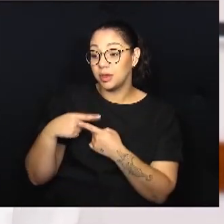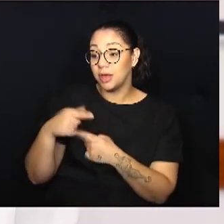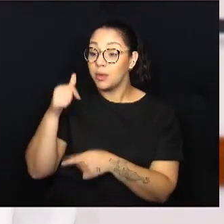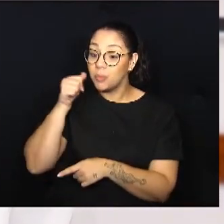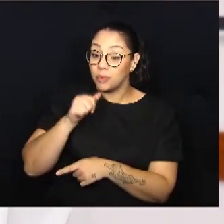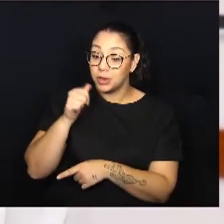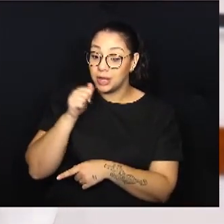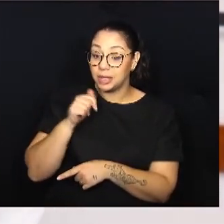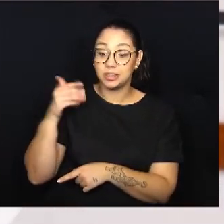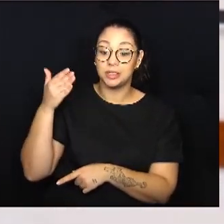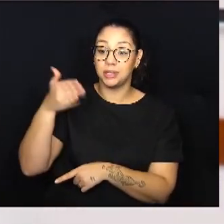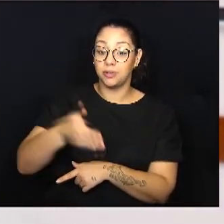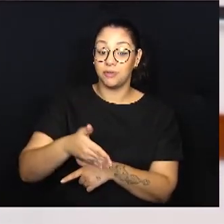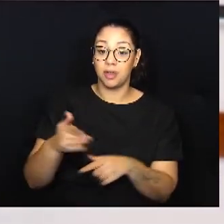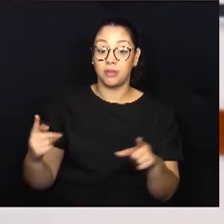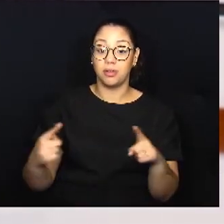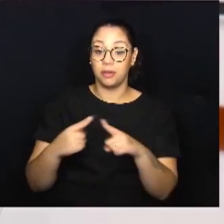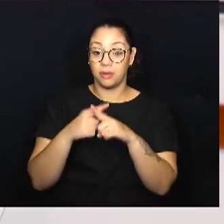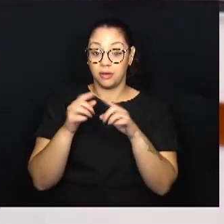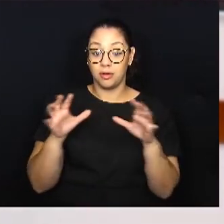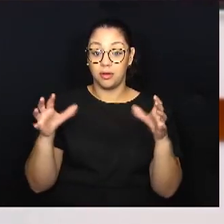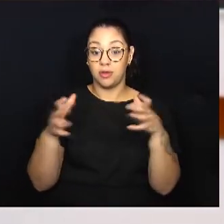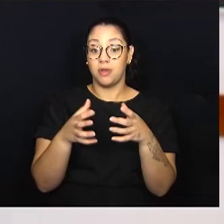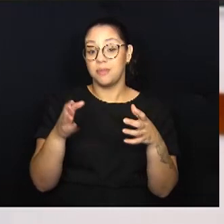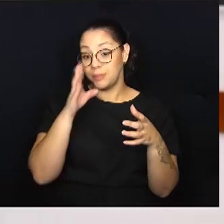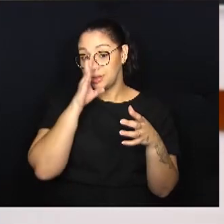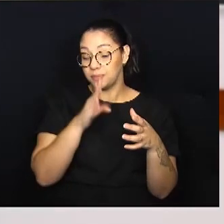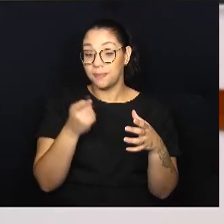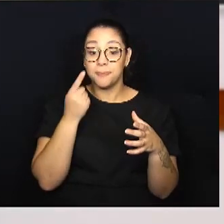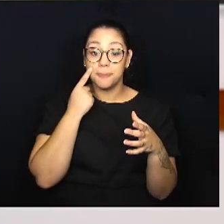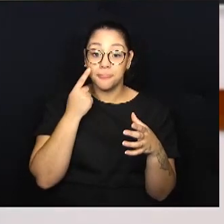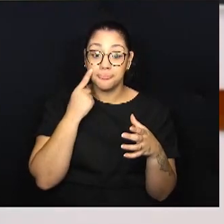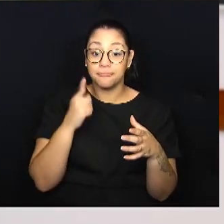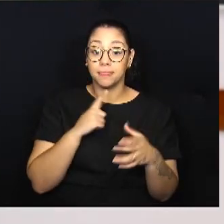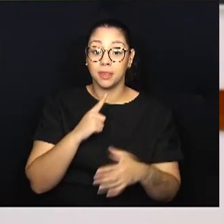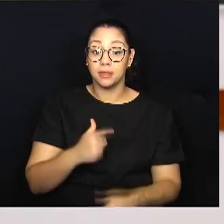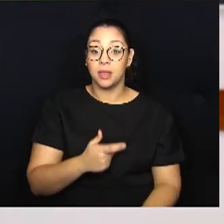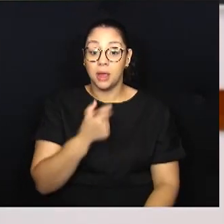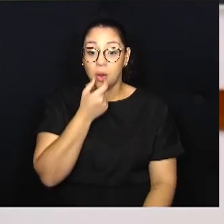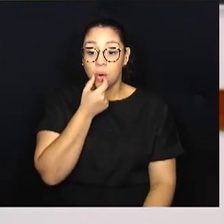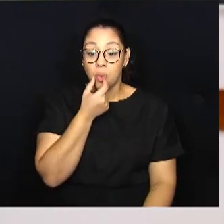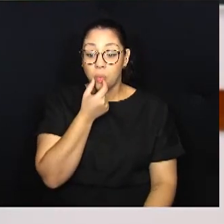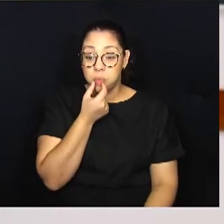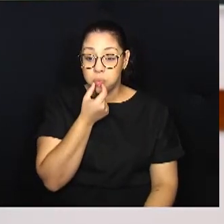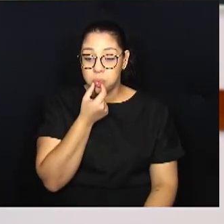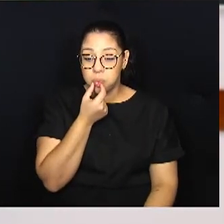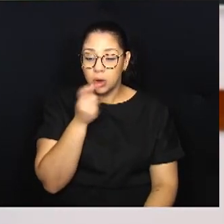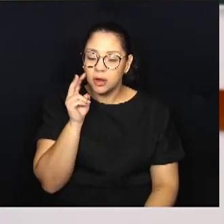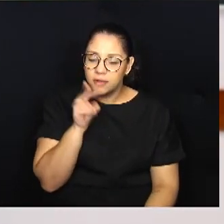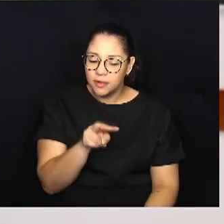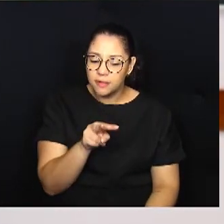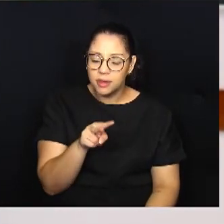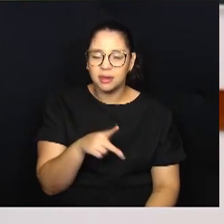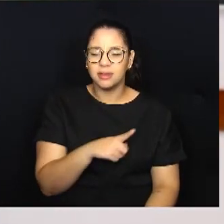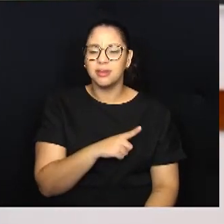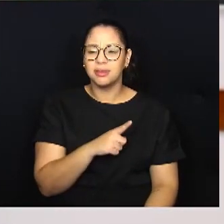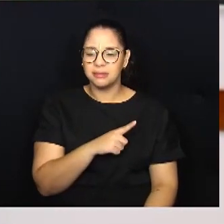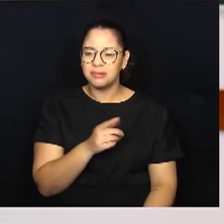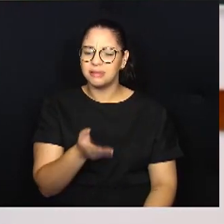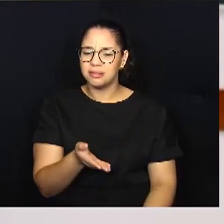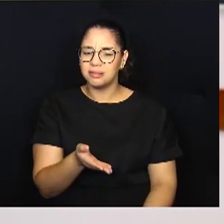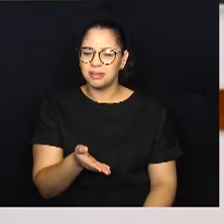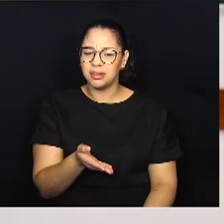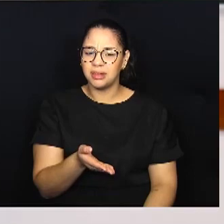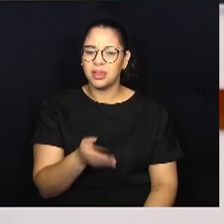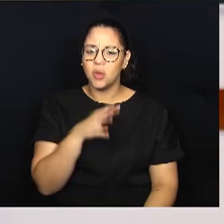o estádio é muito doloroso, principalmente quando nós vemos uma árbitra no jogo, é muito doloroso aquilo que a gente tem, é muito doloroso